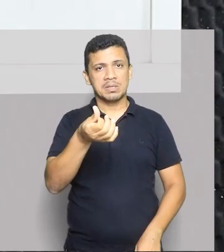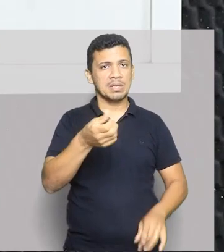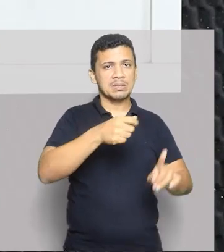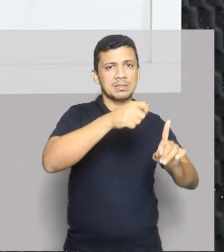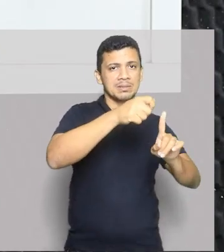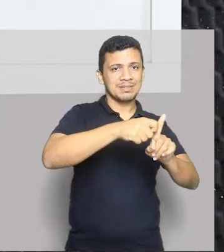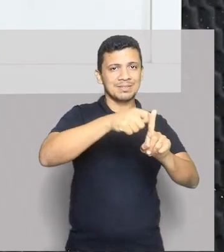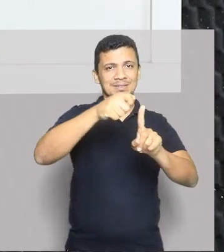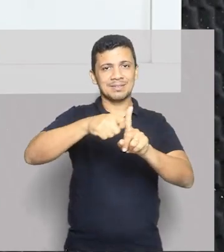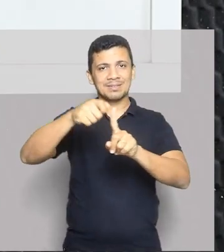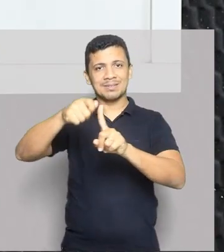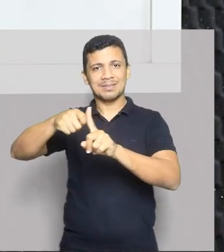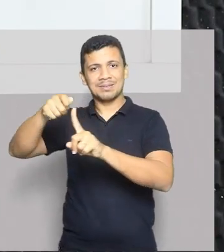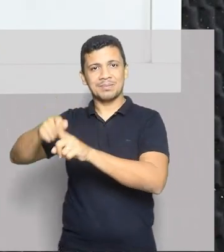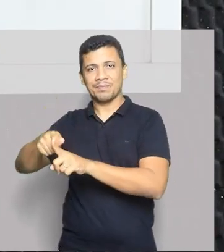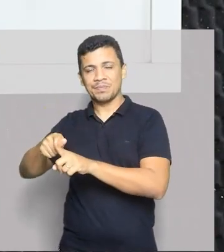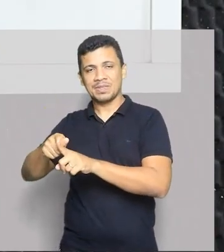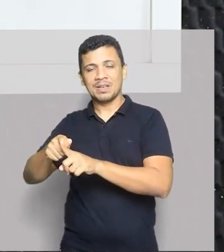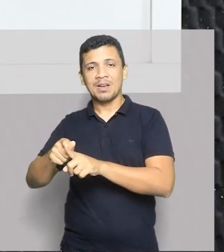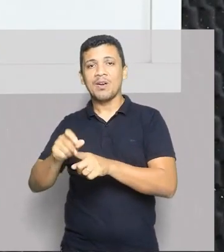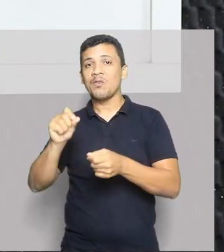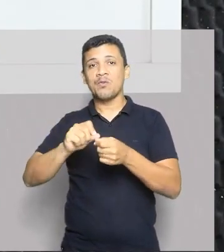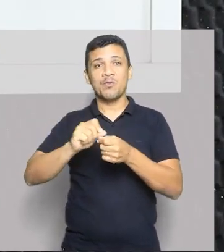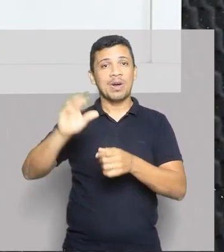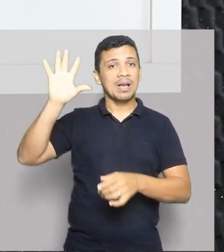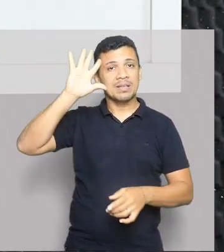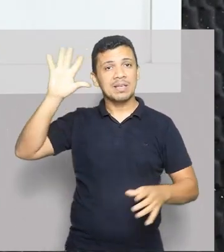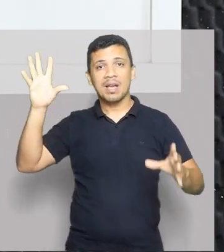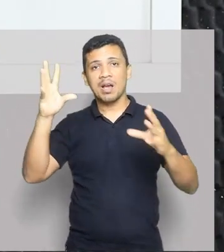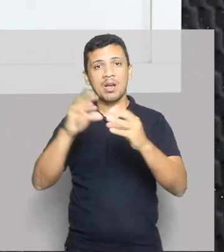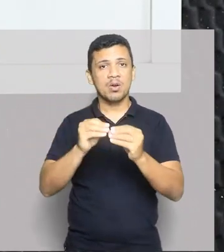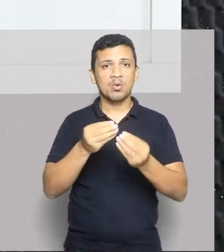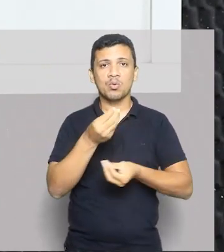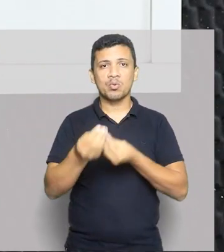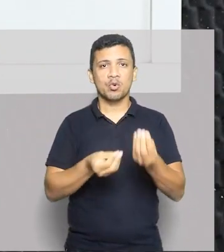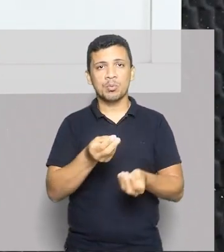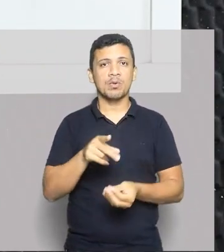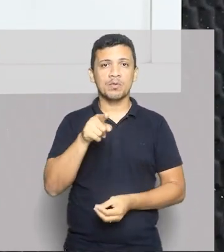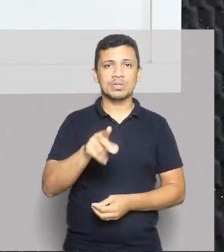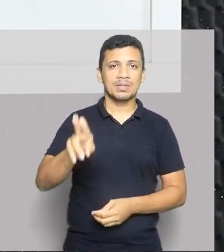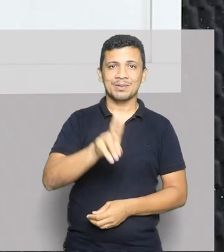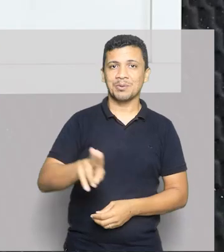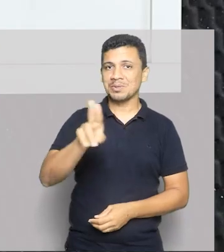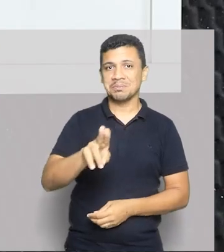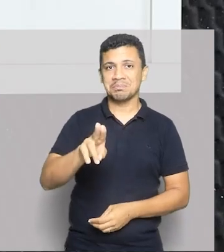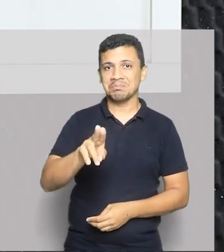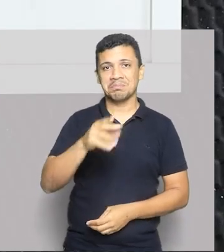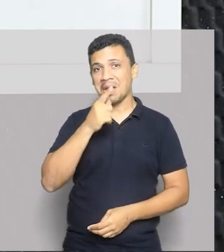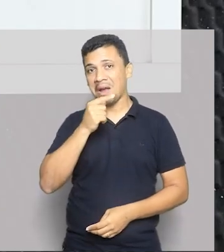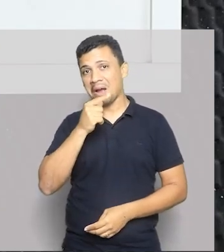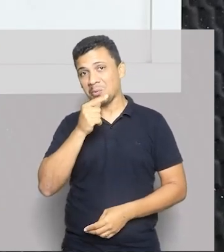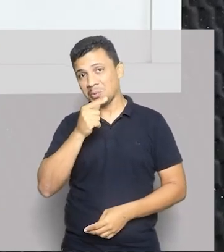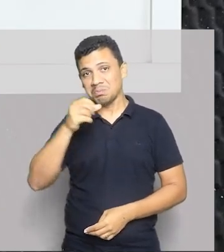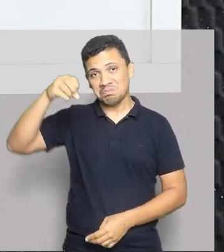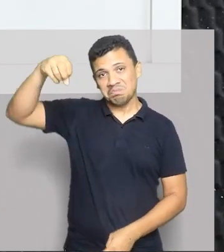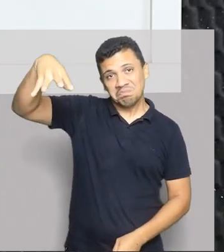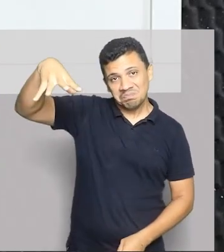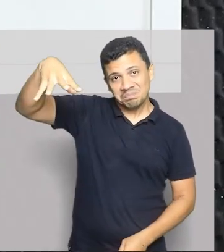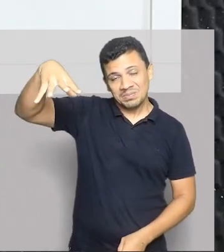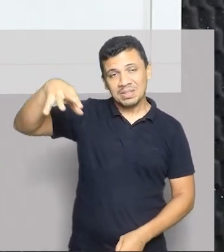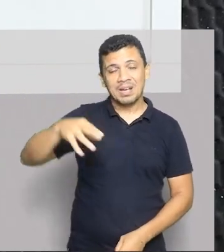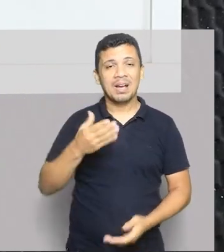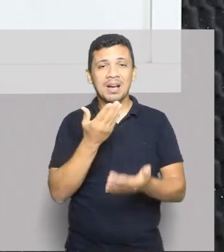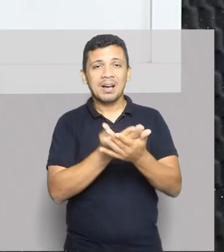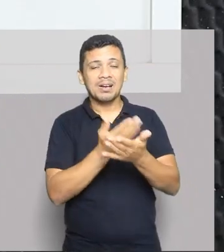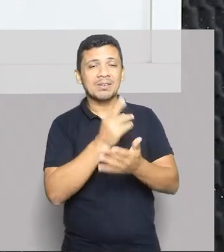de inferência, para você ter uma noção de como está o seu consumo. Okay? Então, nessa aula a gente vai resolver questões e mostrar